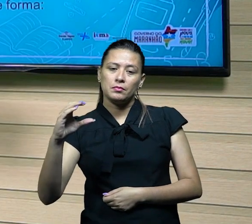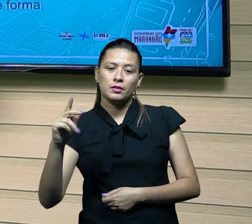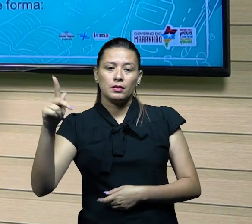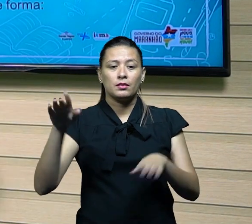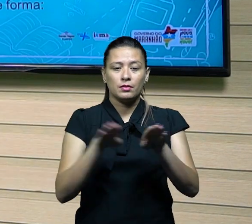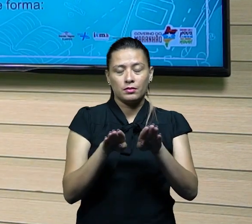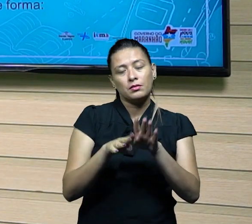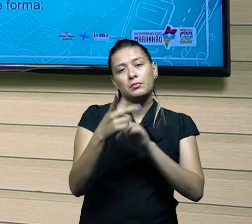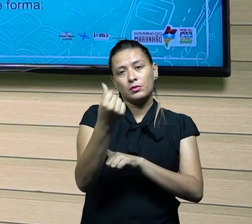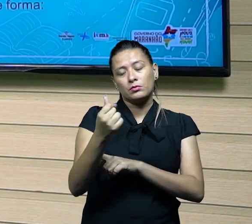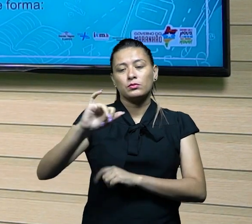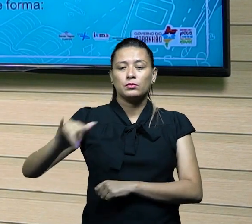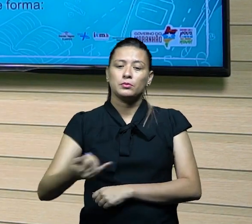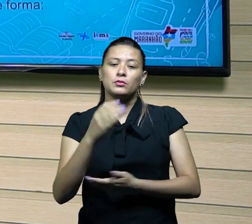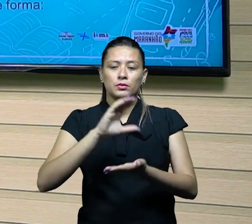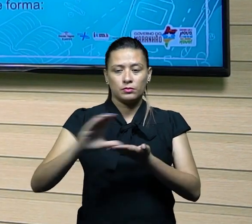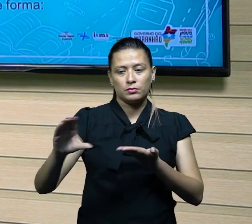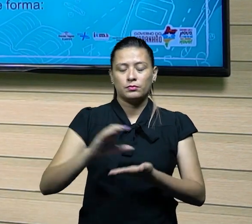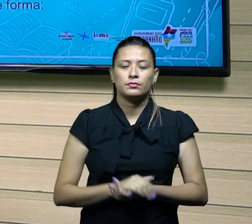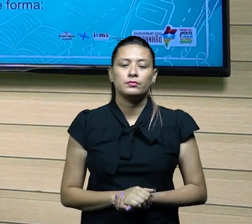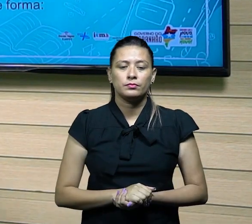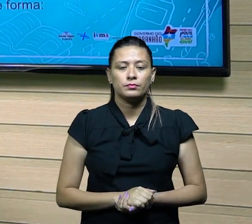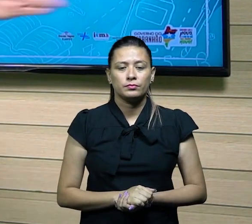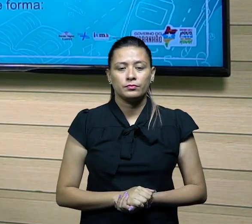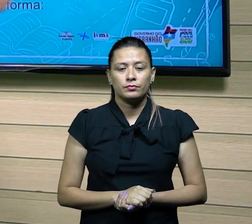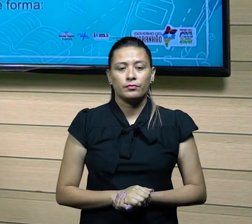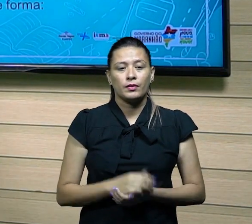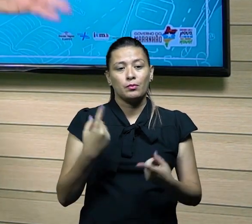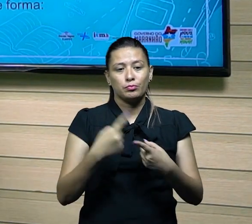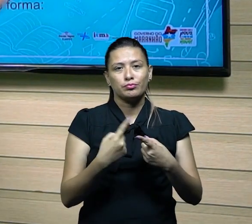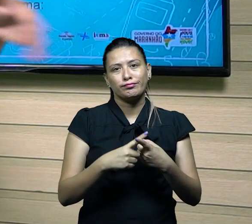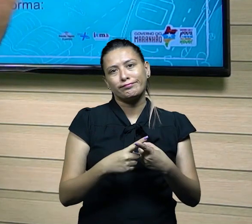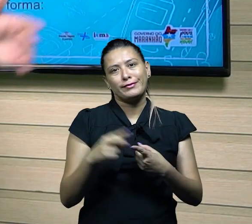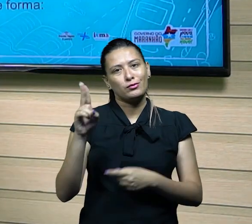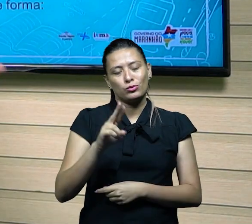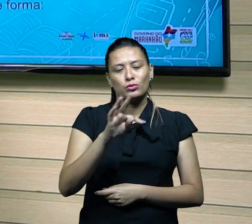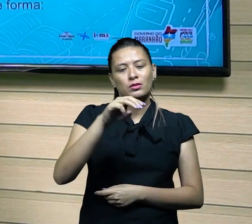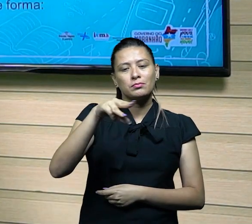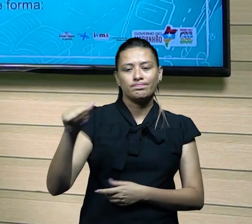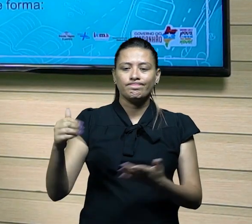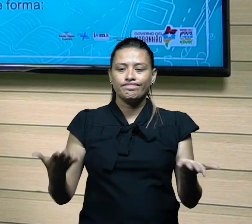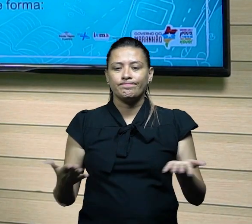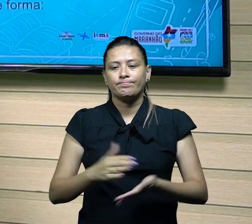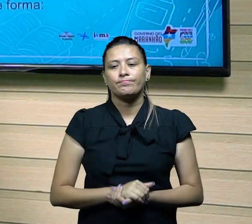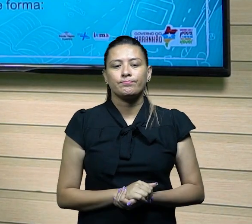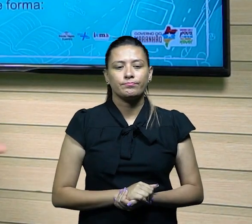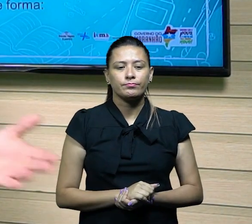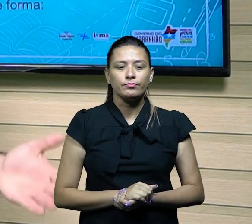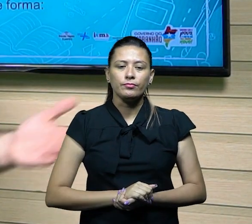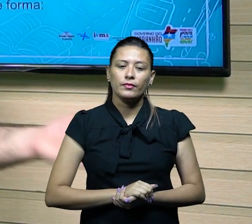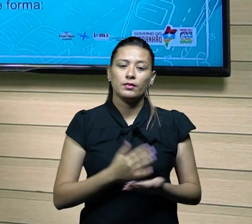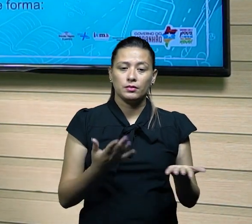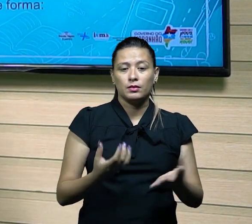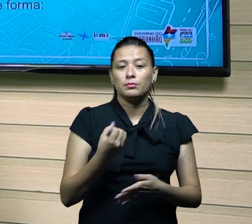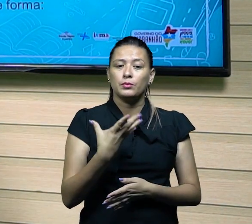os valores dos fluxos de caixa futuro, ou seja, ele vai trazer fluxo de caixa futuro de anos da frente, que no caso nós estamos trabalhando com 5